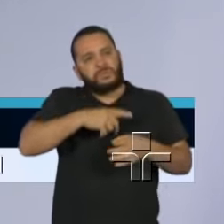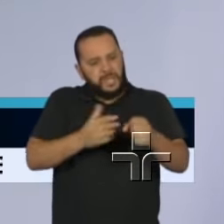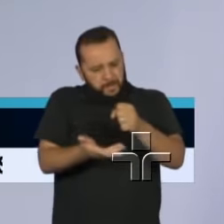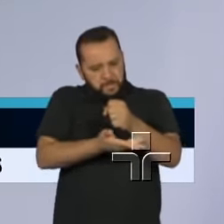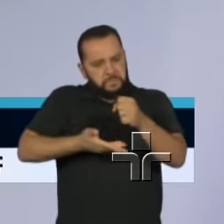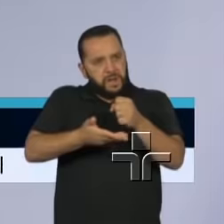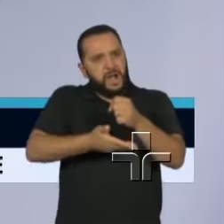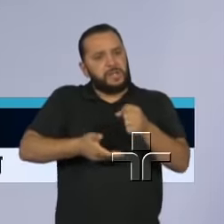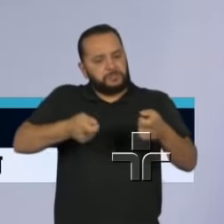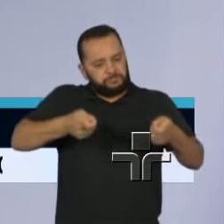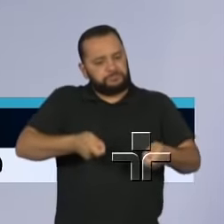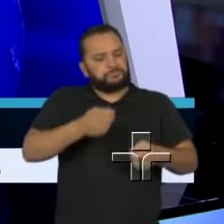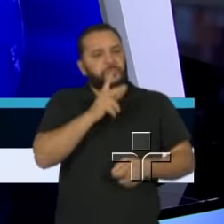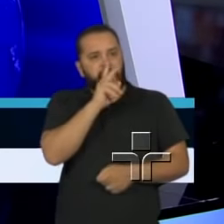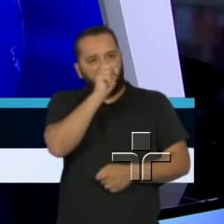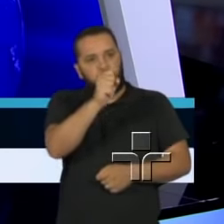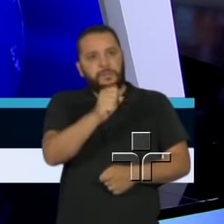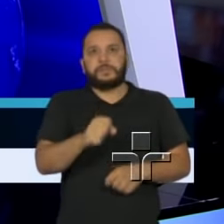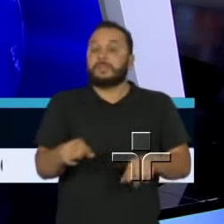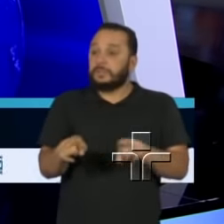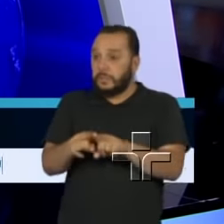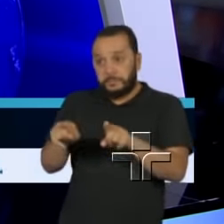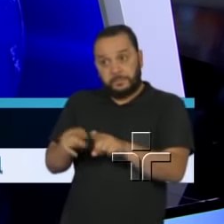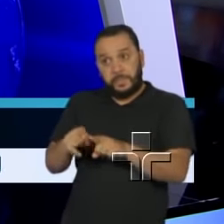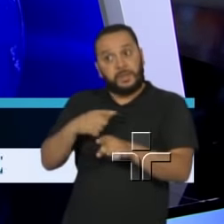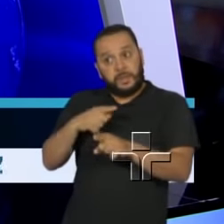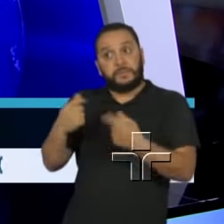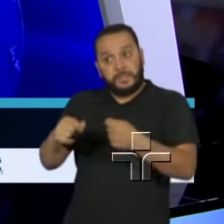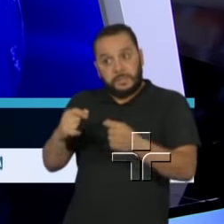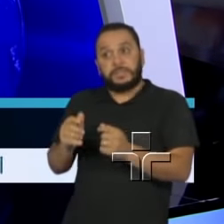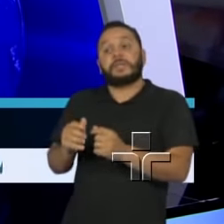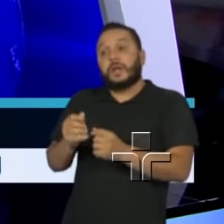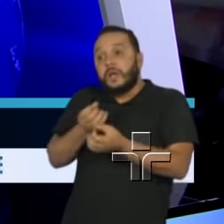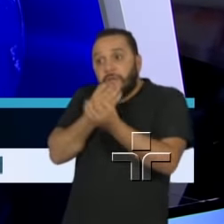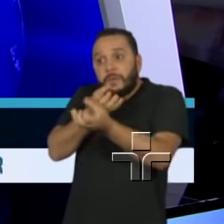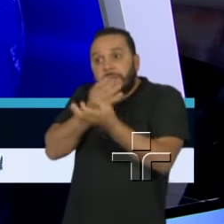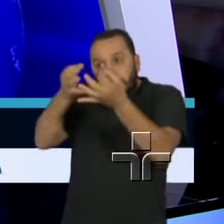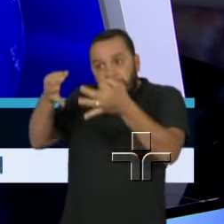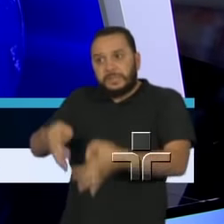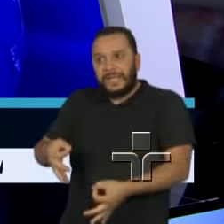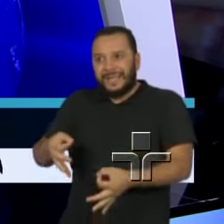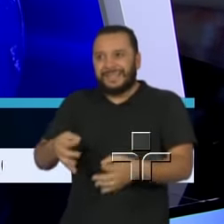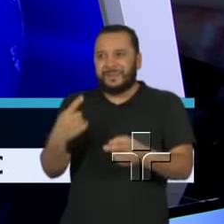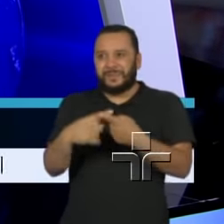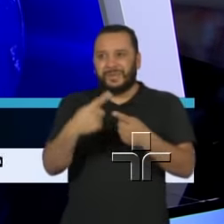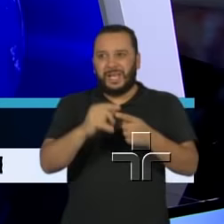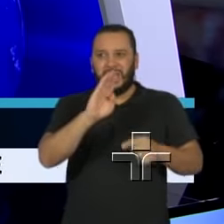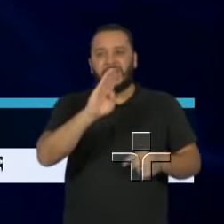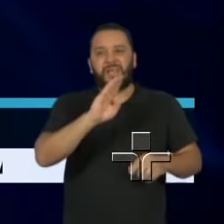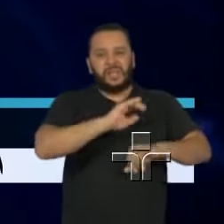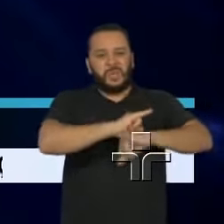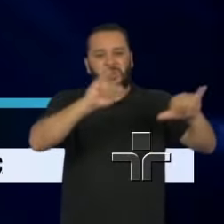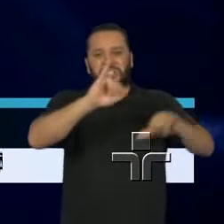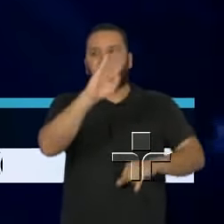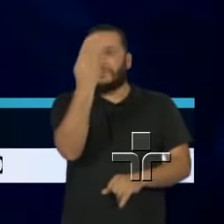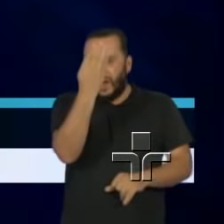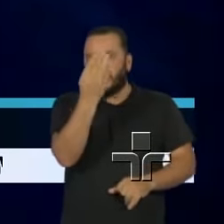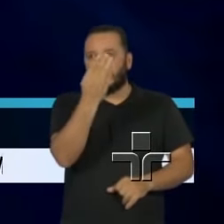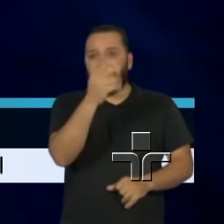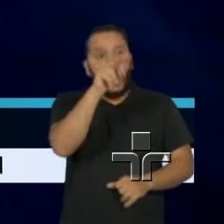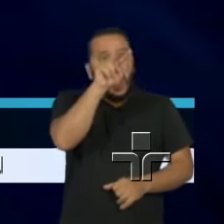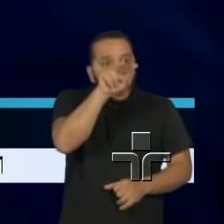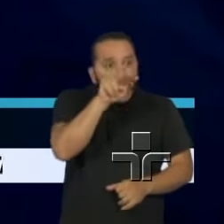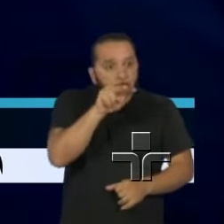bom. E buscar uma fonte correta, né? E não uma fake news, por exemplo, que a gente vê muito por aí. Às vezes a pessoa se informa de uma